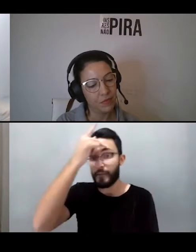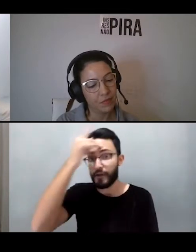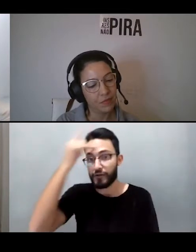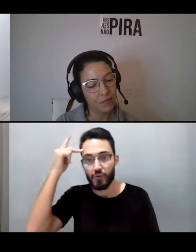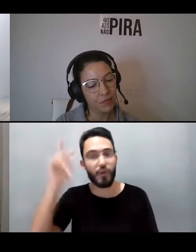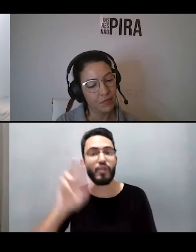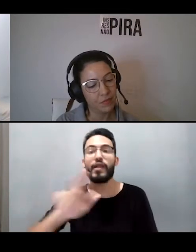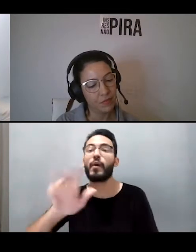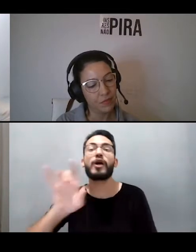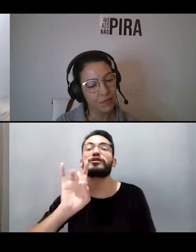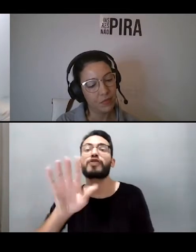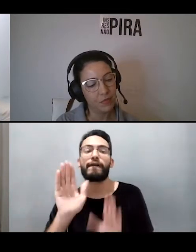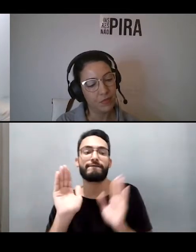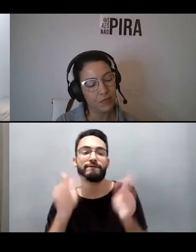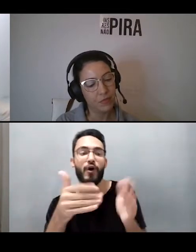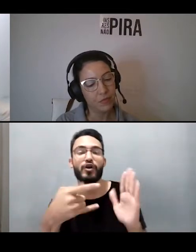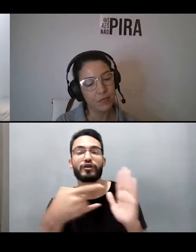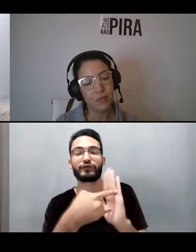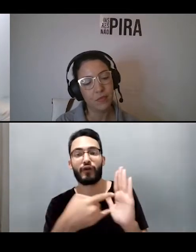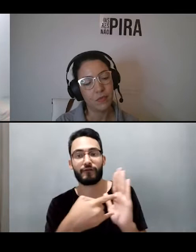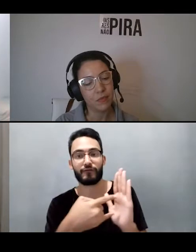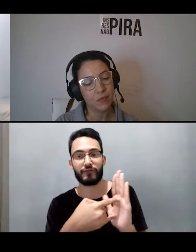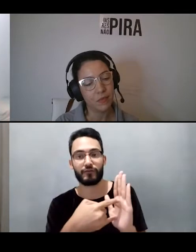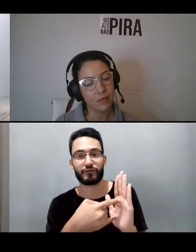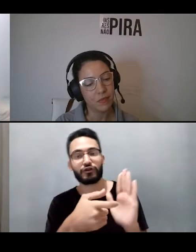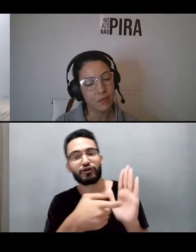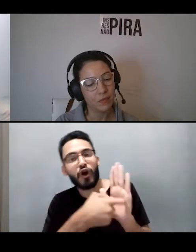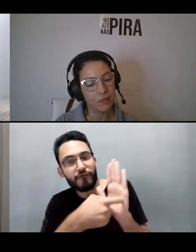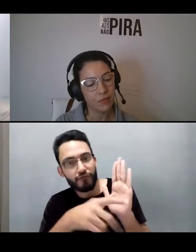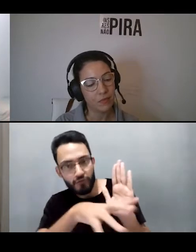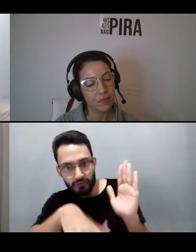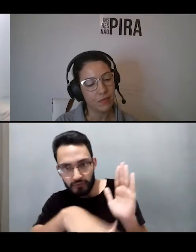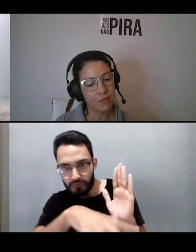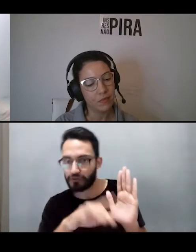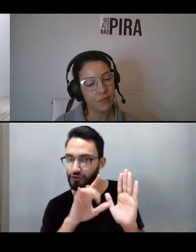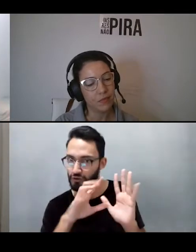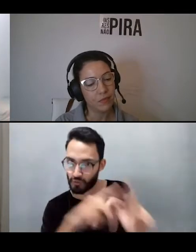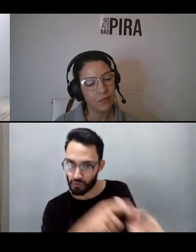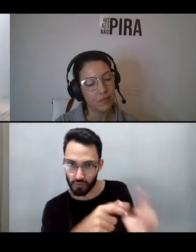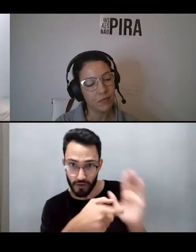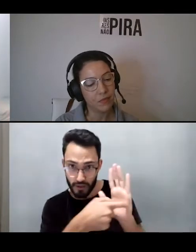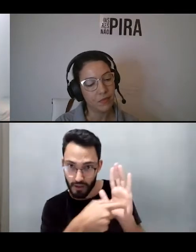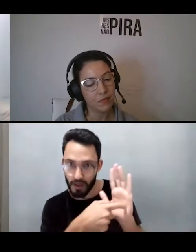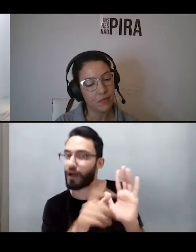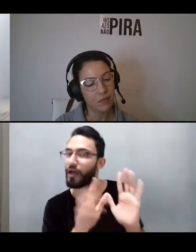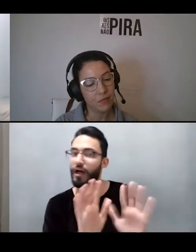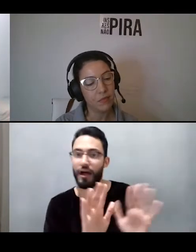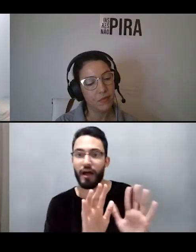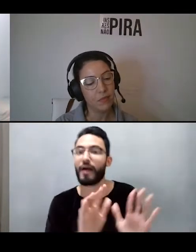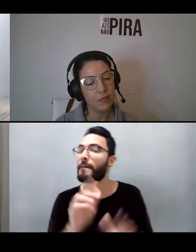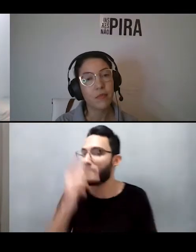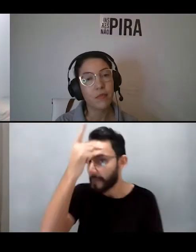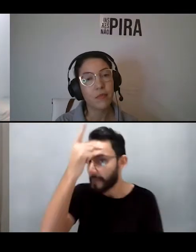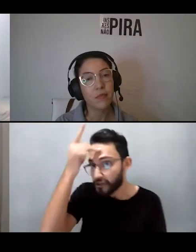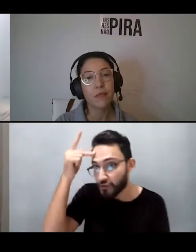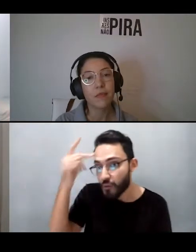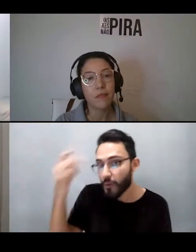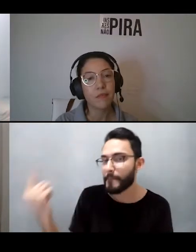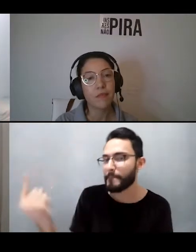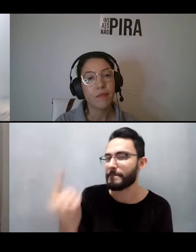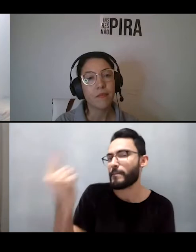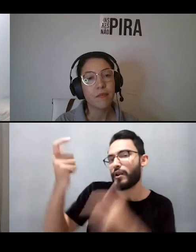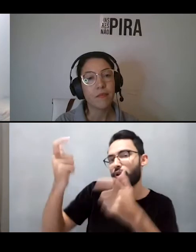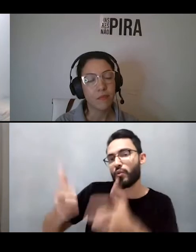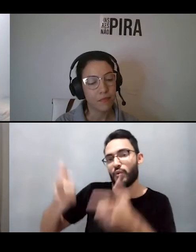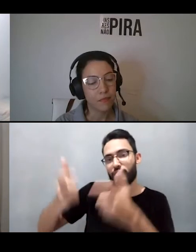tem algumas metas, né, aqui, né, Great Place to Work, né, não só, né, ter o